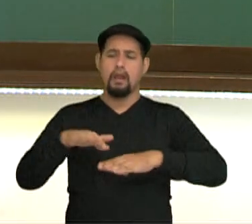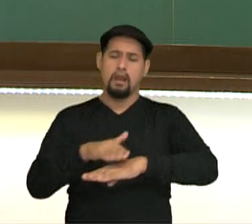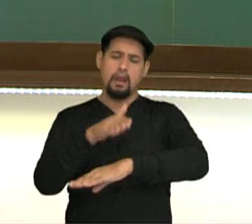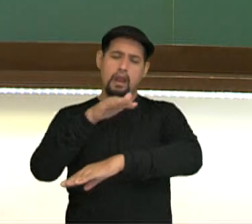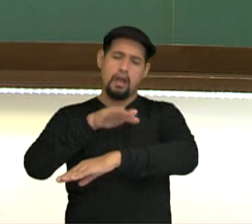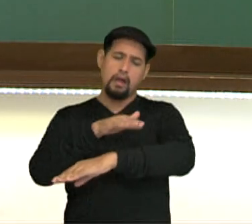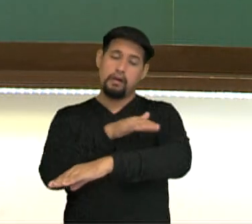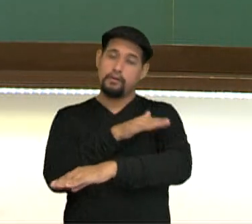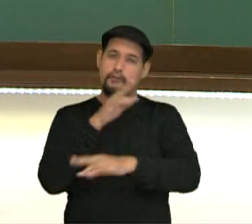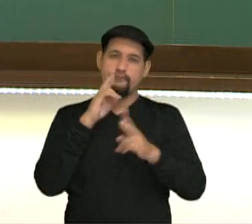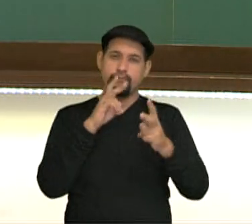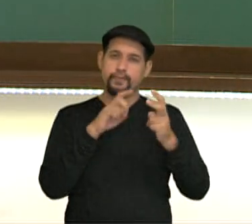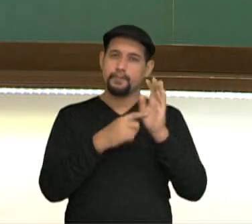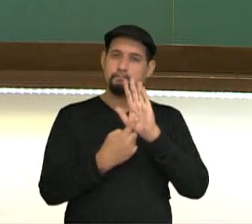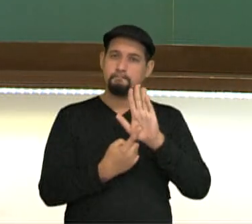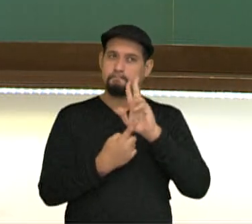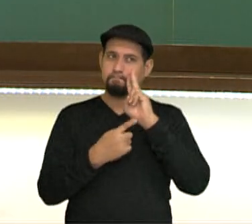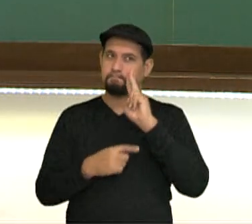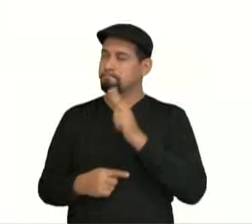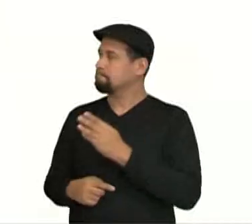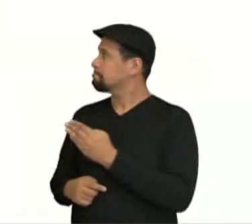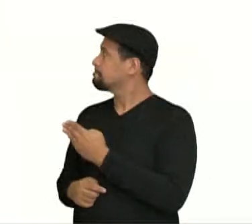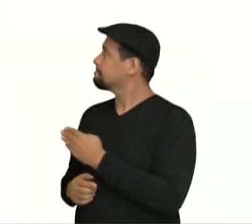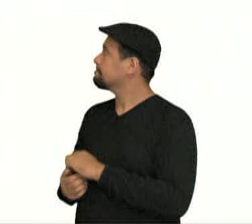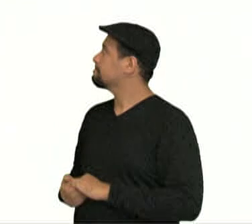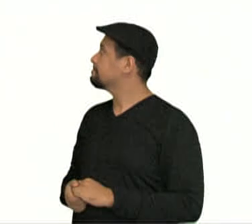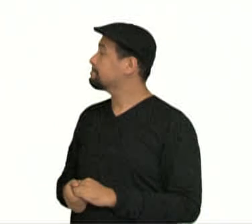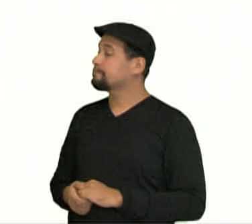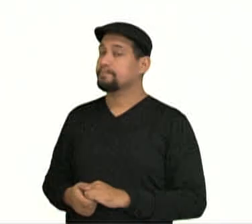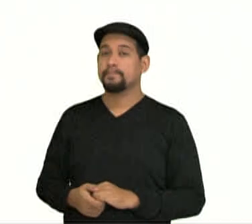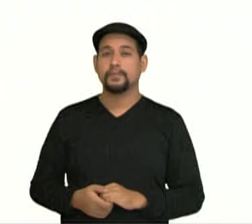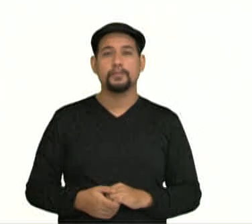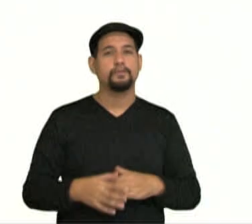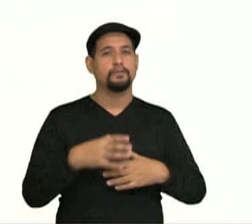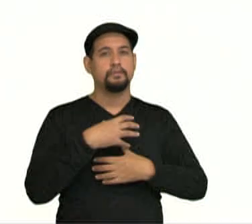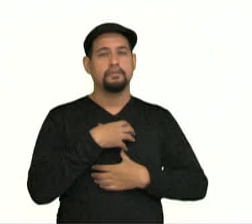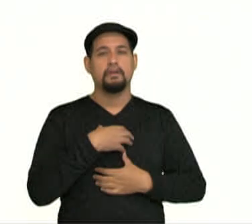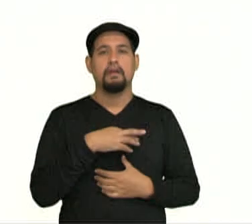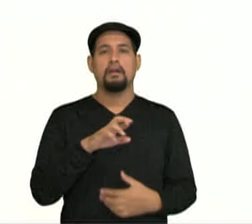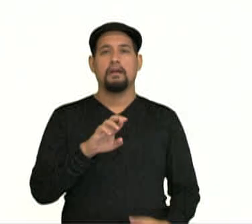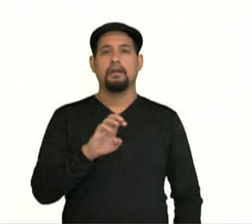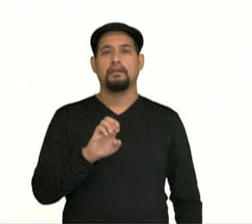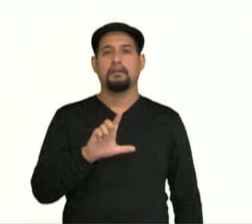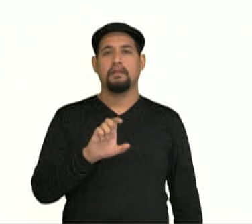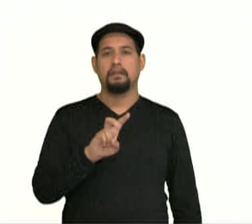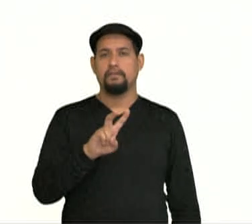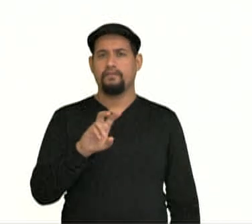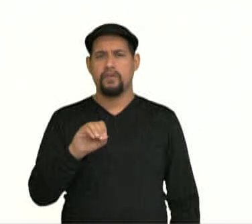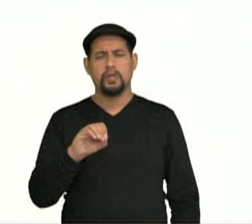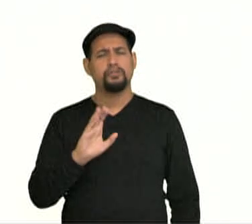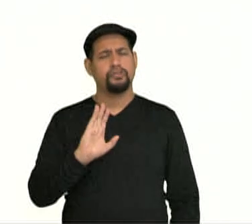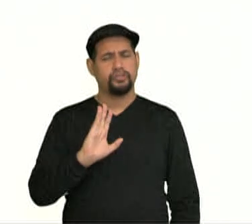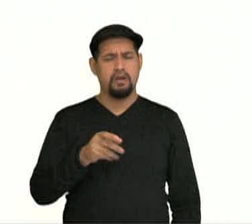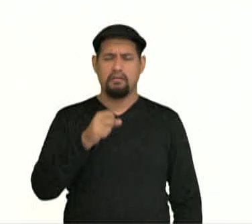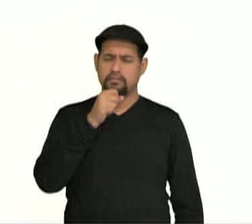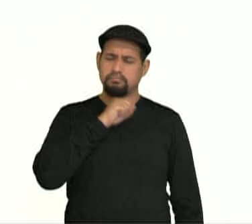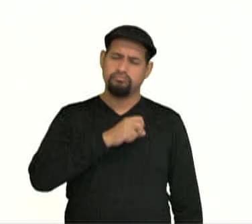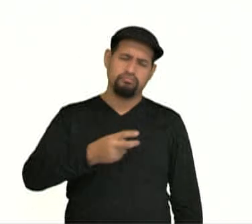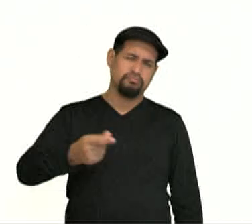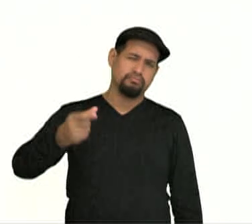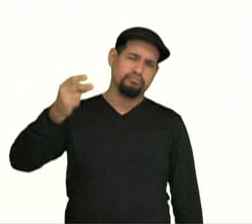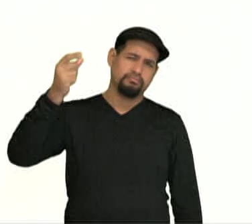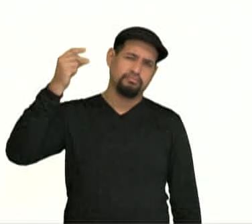o que eu trago para você, ó, os maciços antigos, ou seja, as formas de relevo que são as mais antigas, aquelas que se